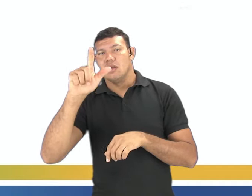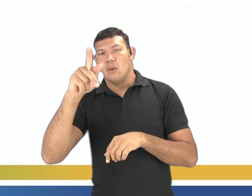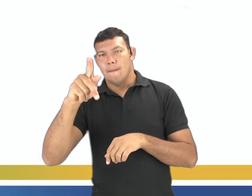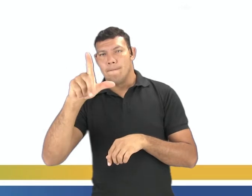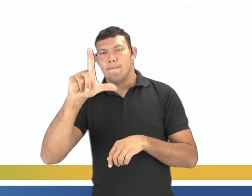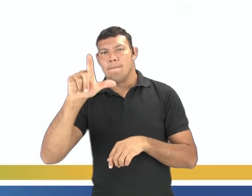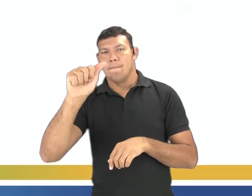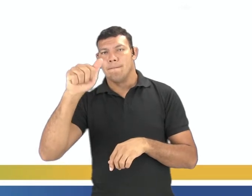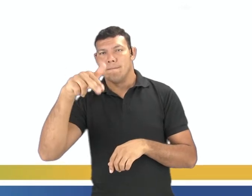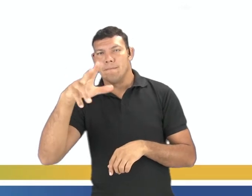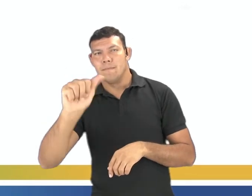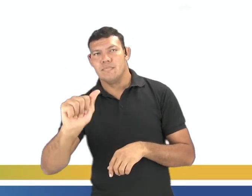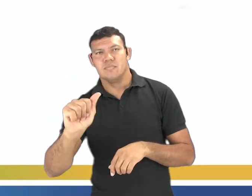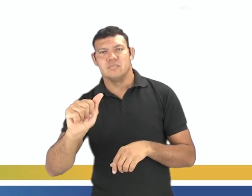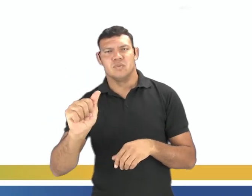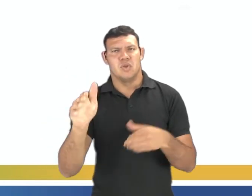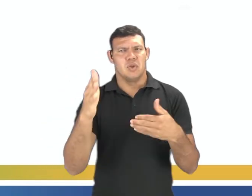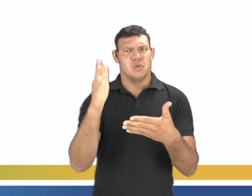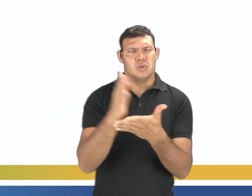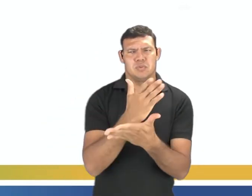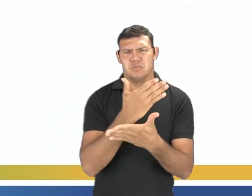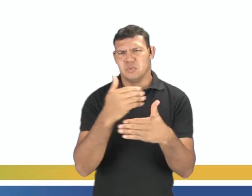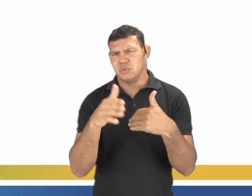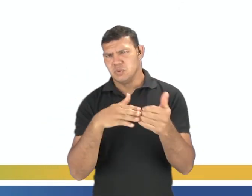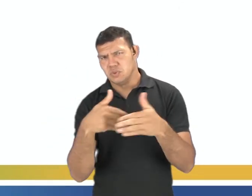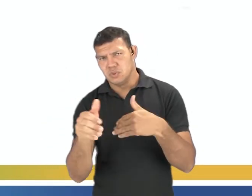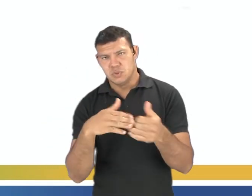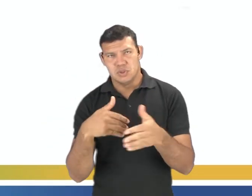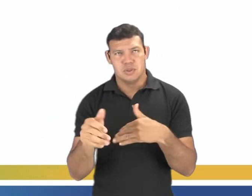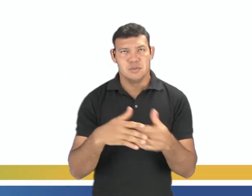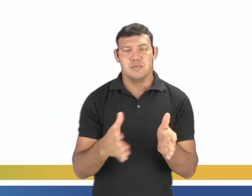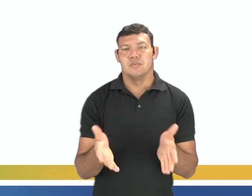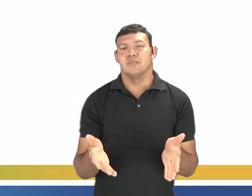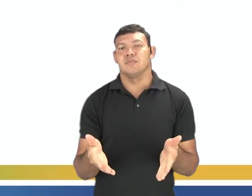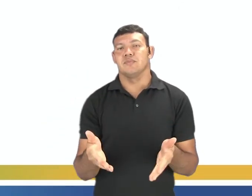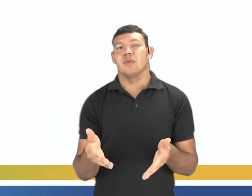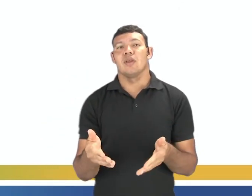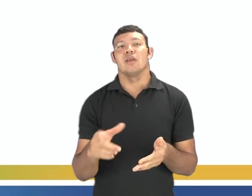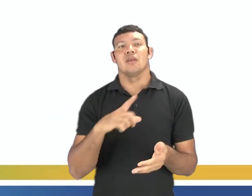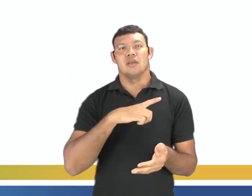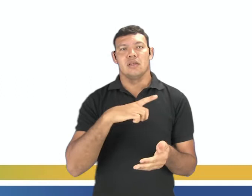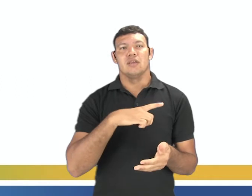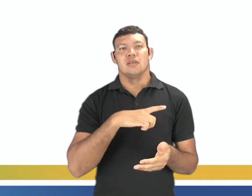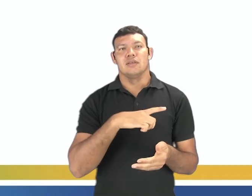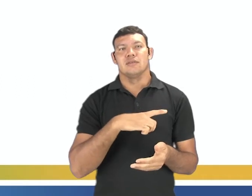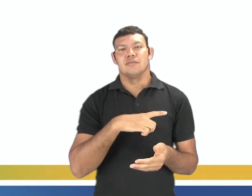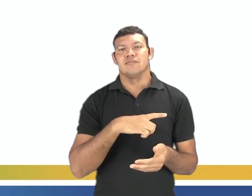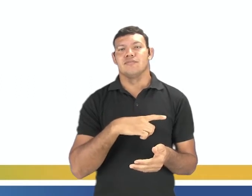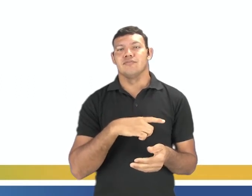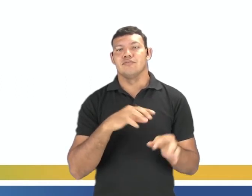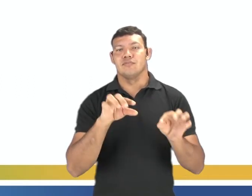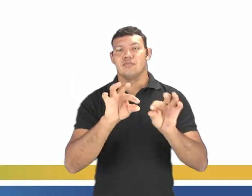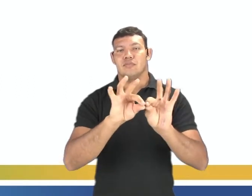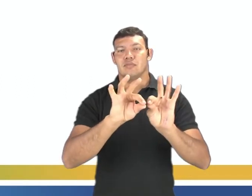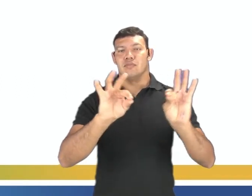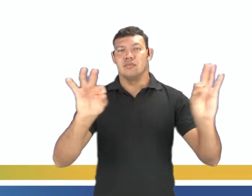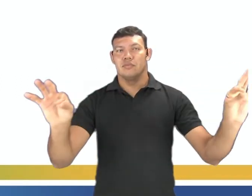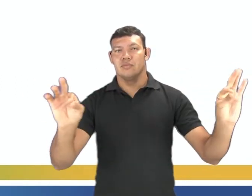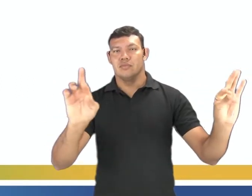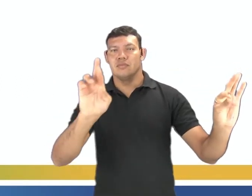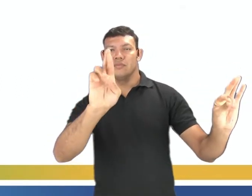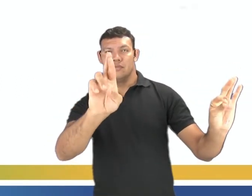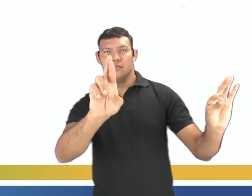observe a imagem nós temos um plano alfa qualquer nós temos uma reta r uma reta